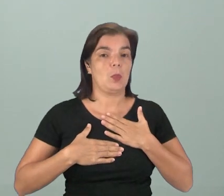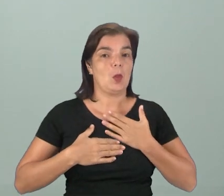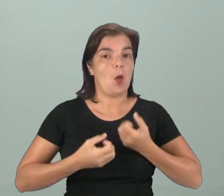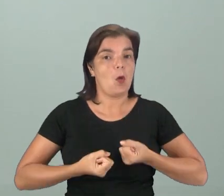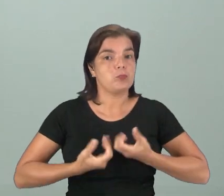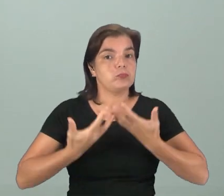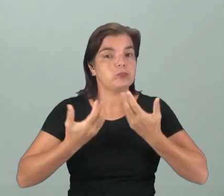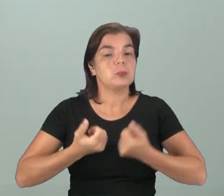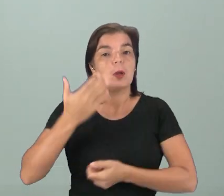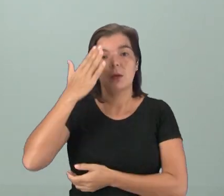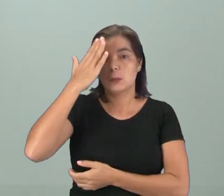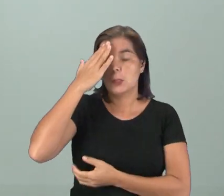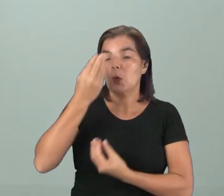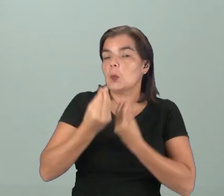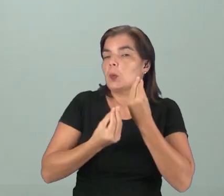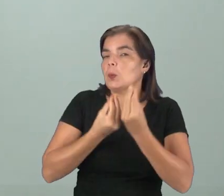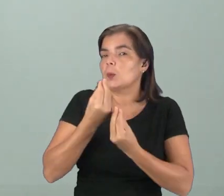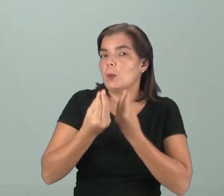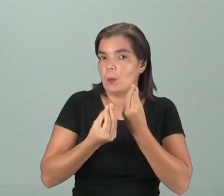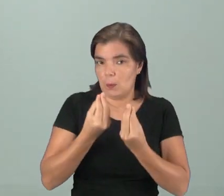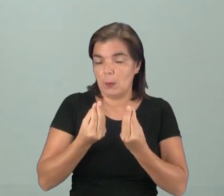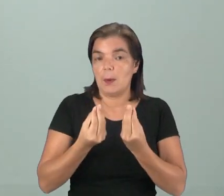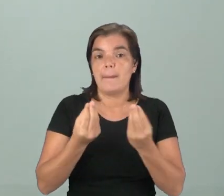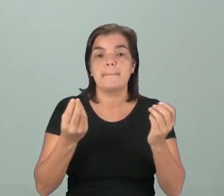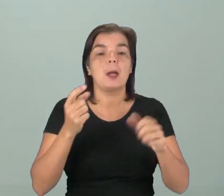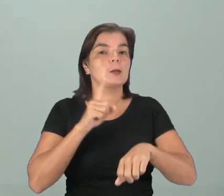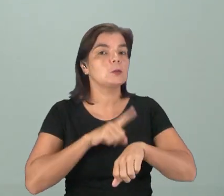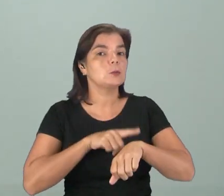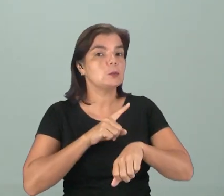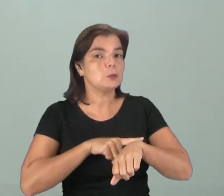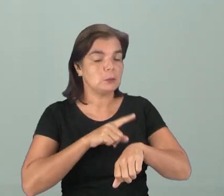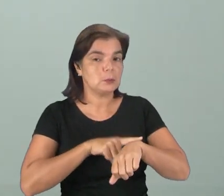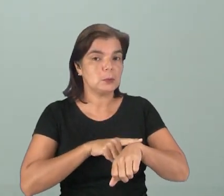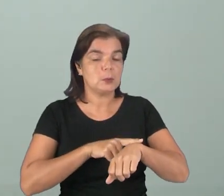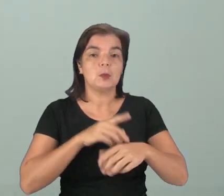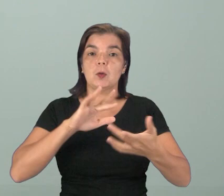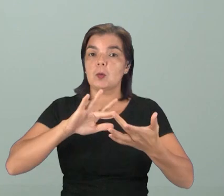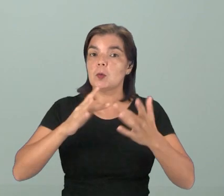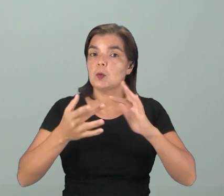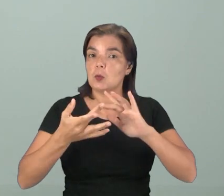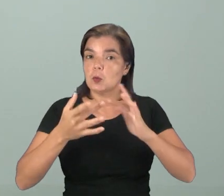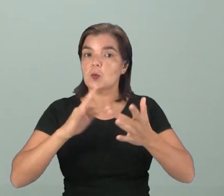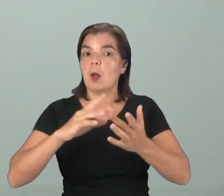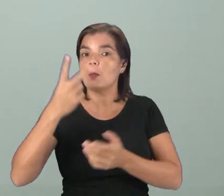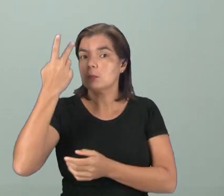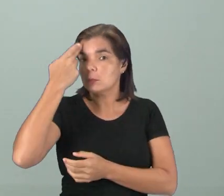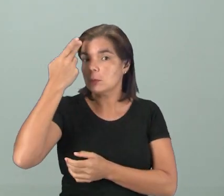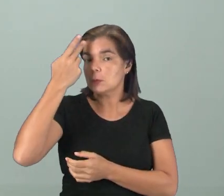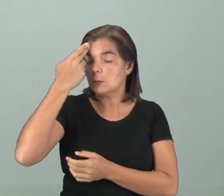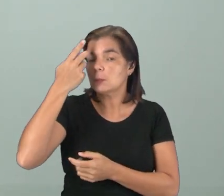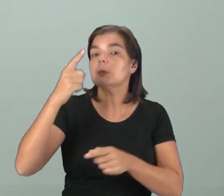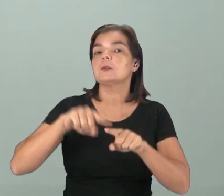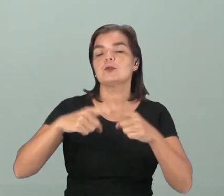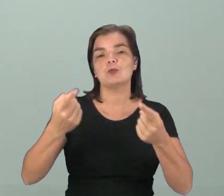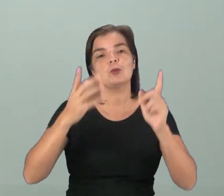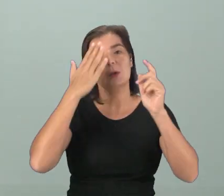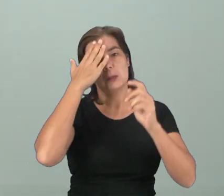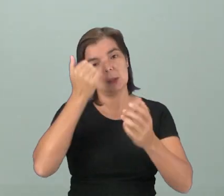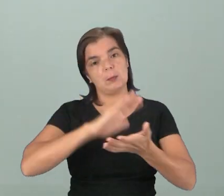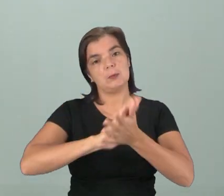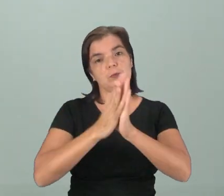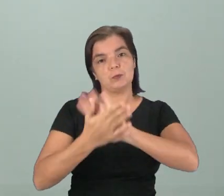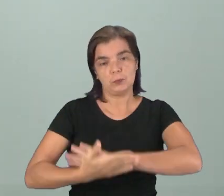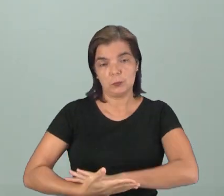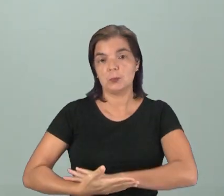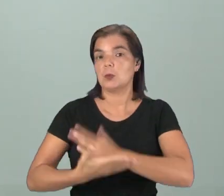alertas, começar a entender como é que ele funciona, para no momento que ele tiver contato, um contato natural com esse elemento, ele saber o que